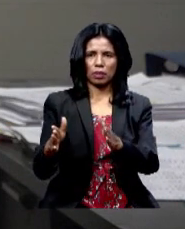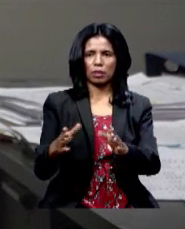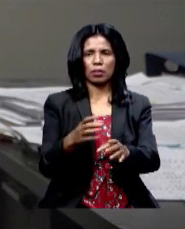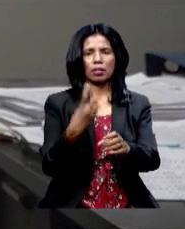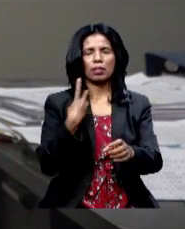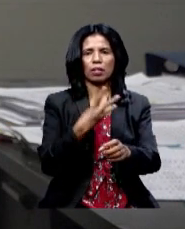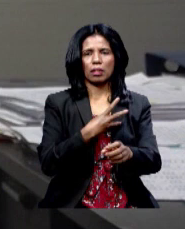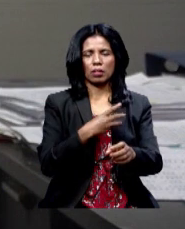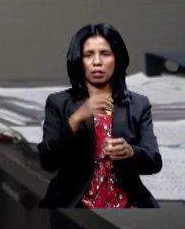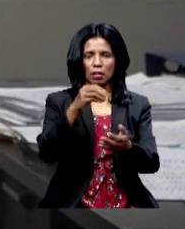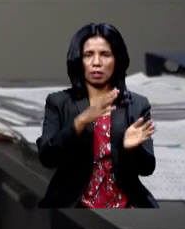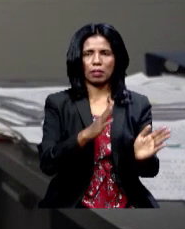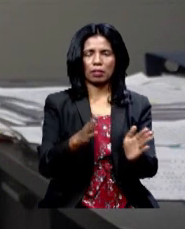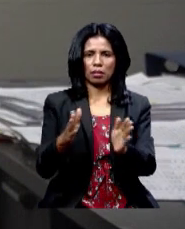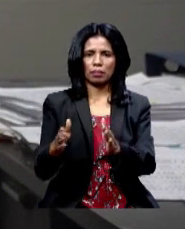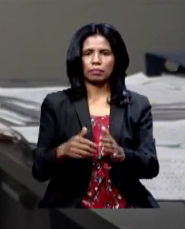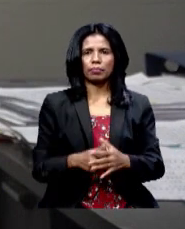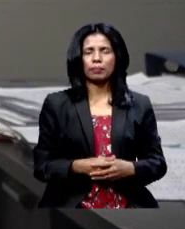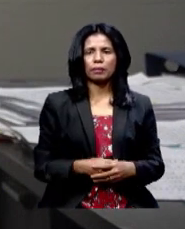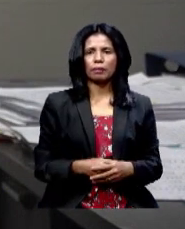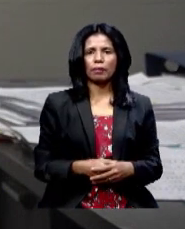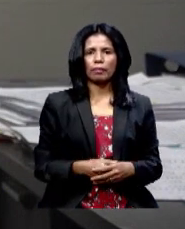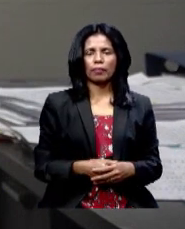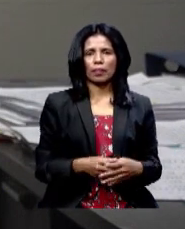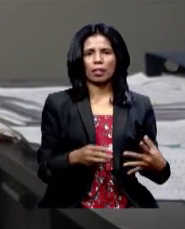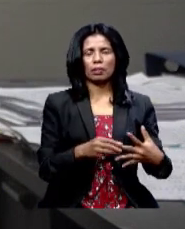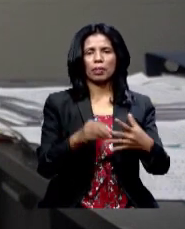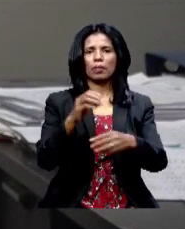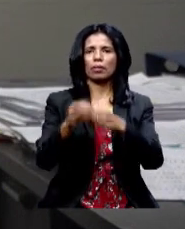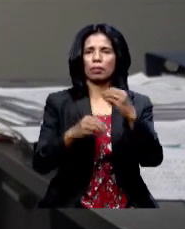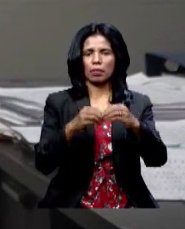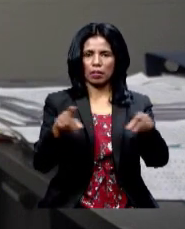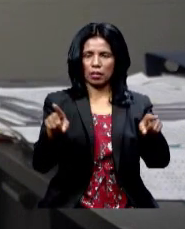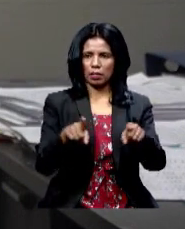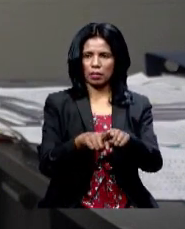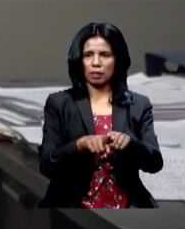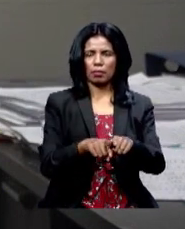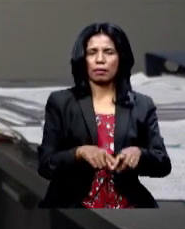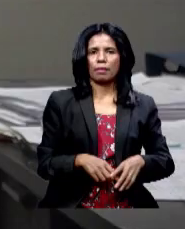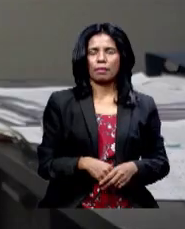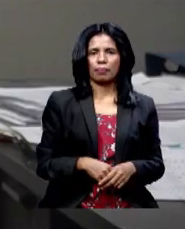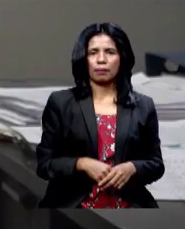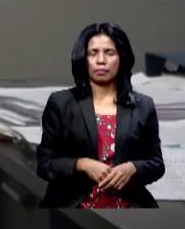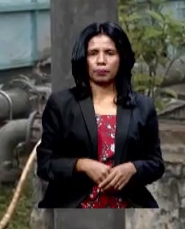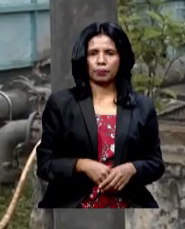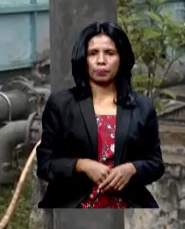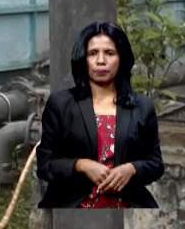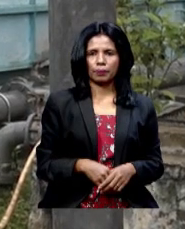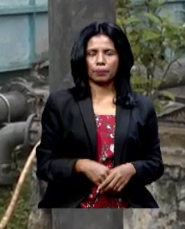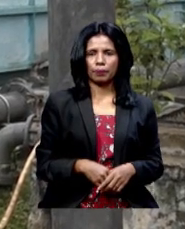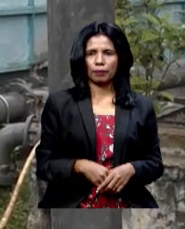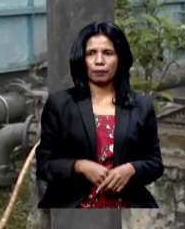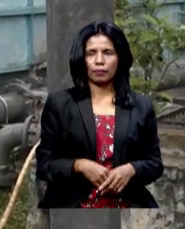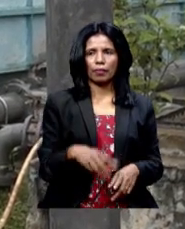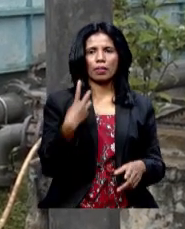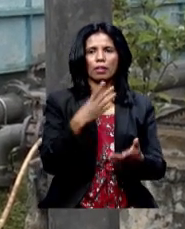e nelara nana proceso ona ia aprovisionamento nelara liliu kona ba hanesan dili urban planning urban water supply project Dili